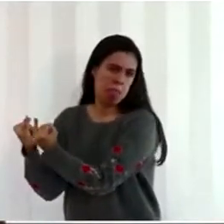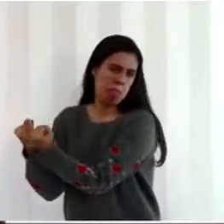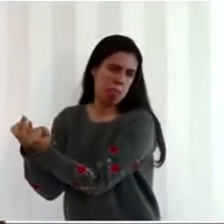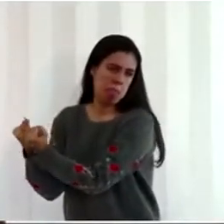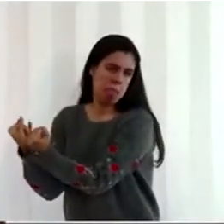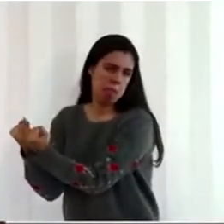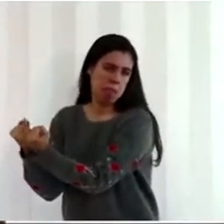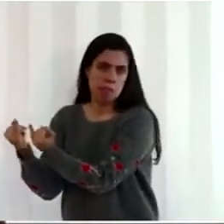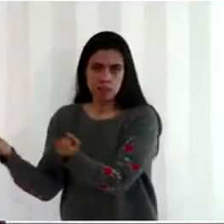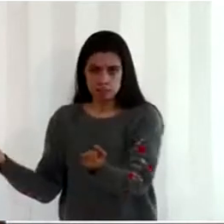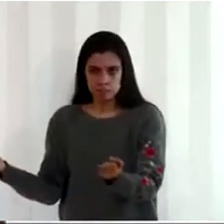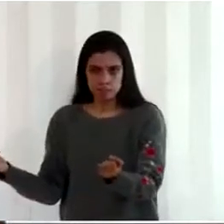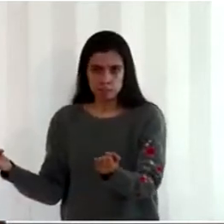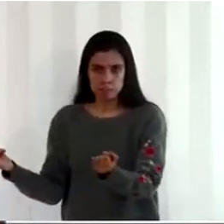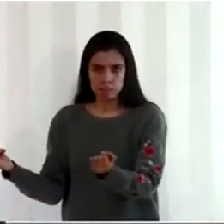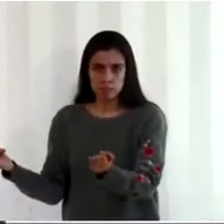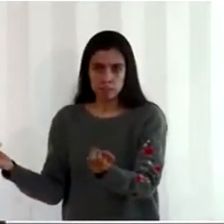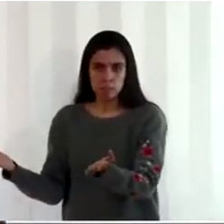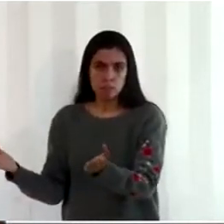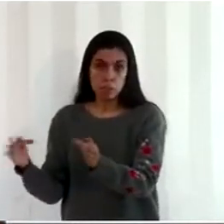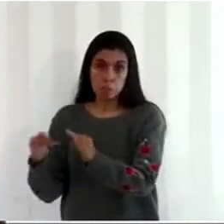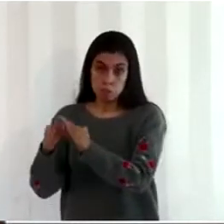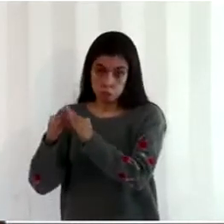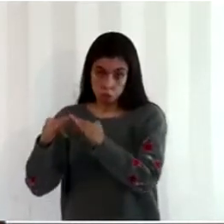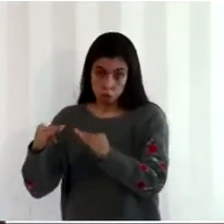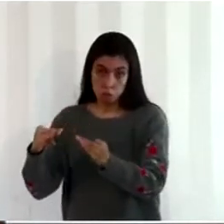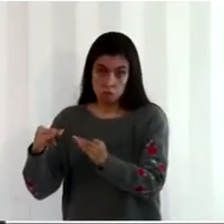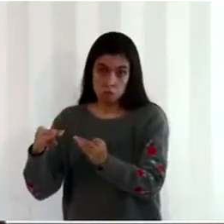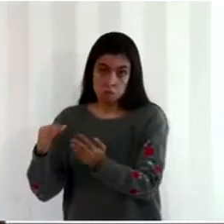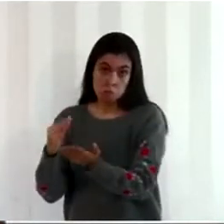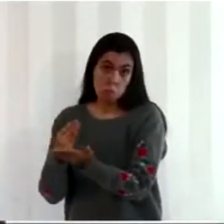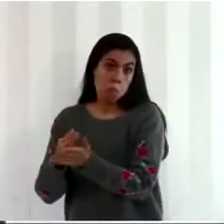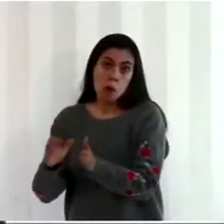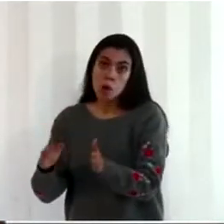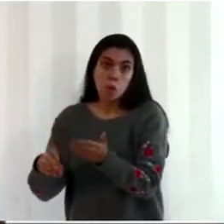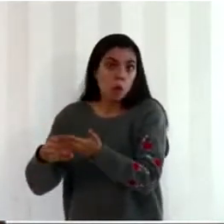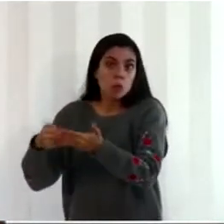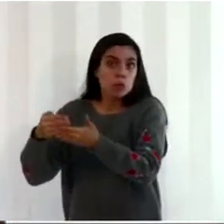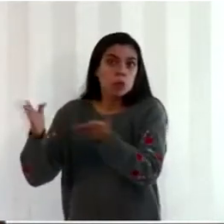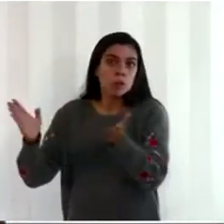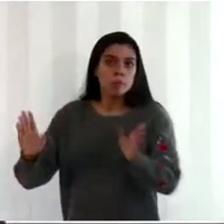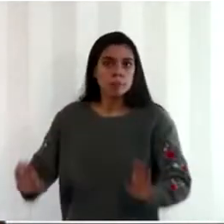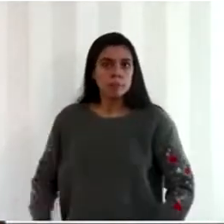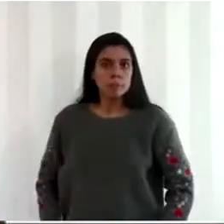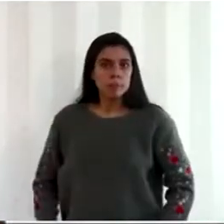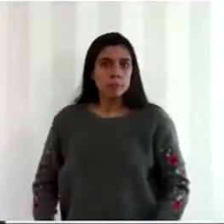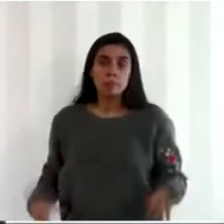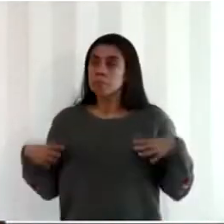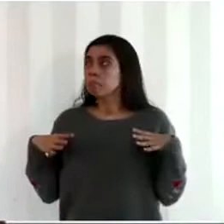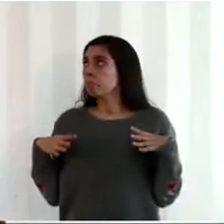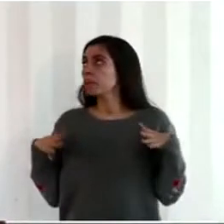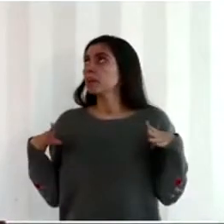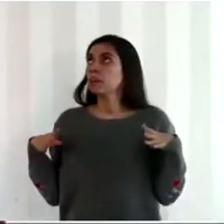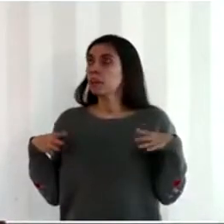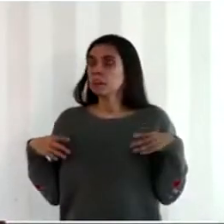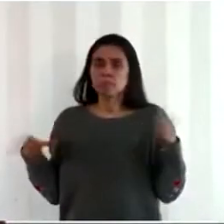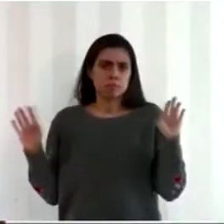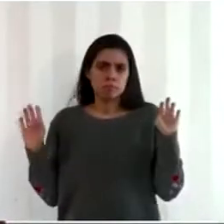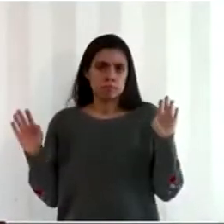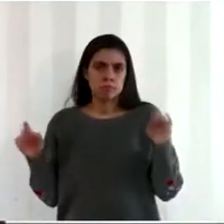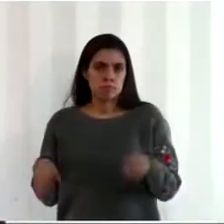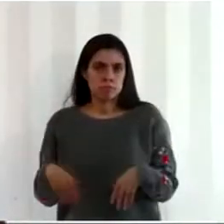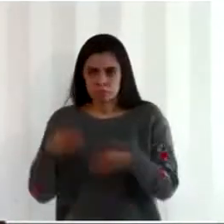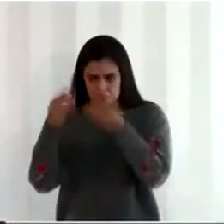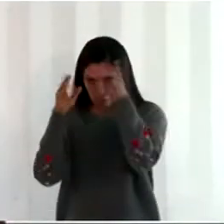visitar esta nação, a despeito de tudo que eles já tinham vivido do cativeiro. O Senhor agora vai colocar a sua mão, pesar a sua